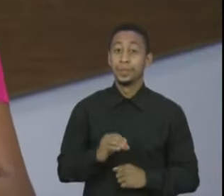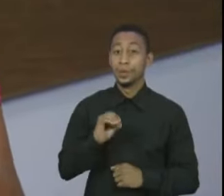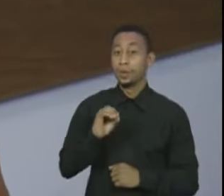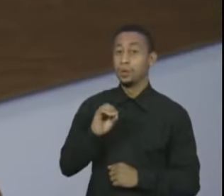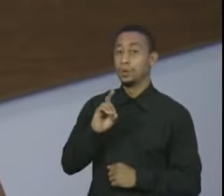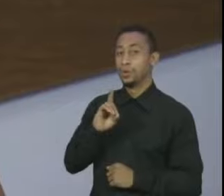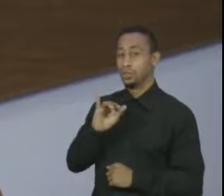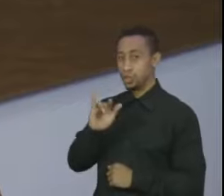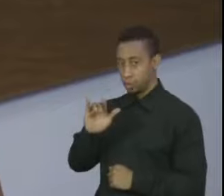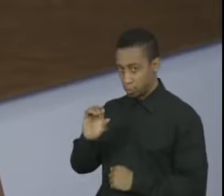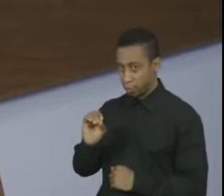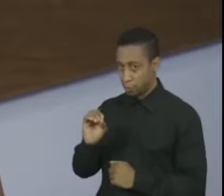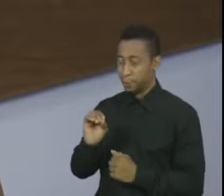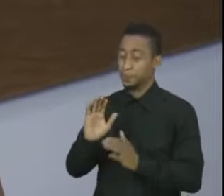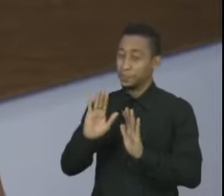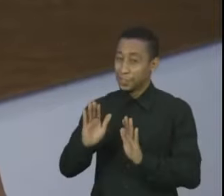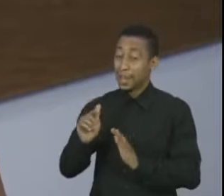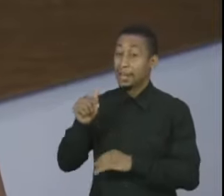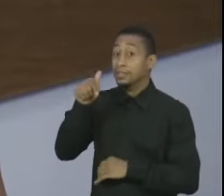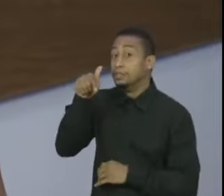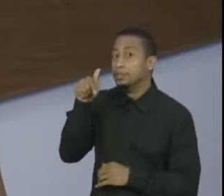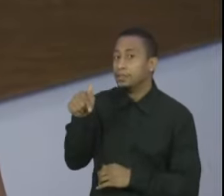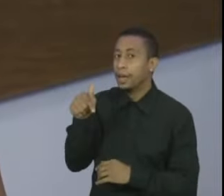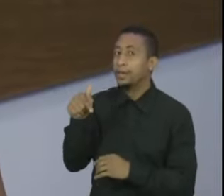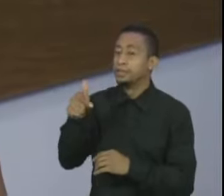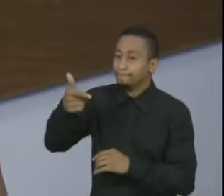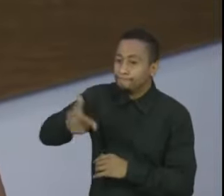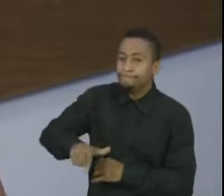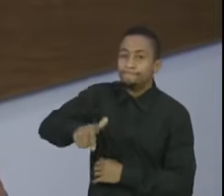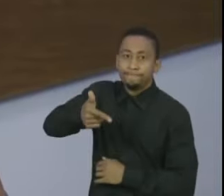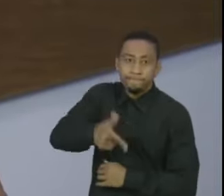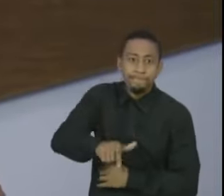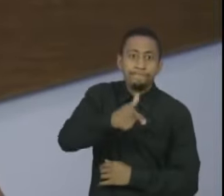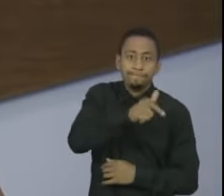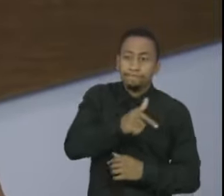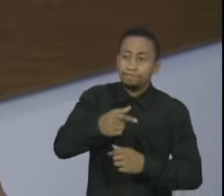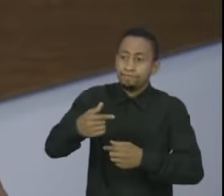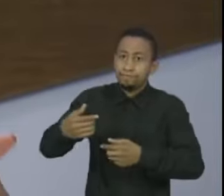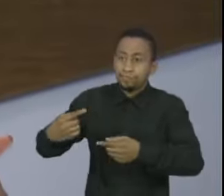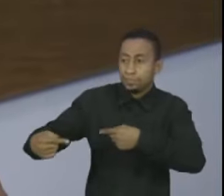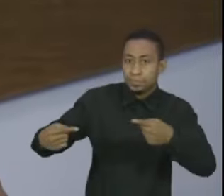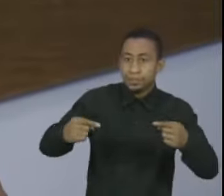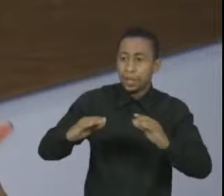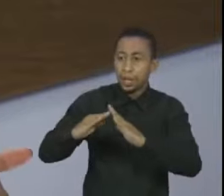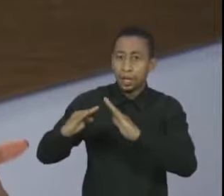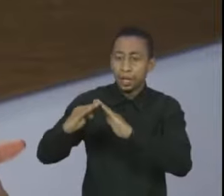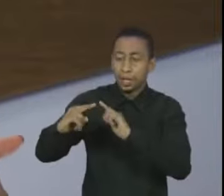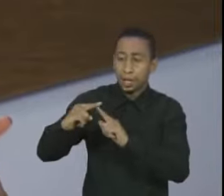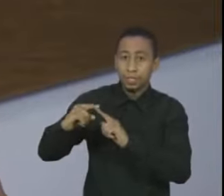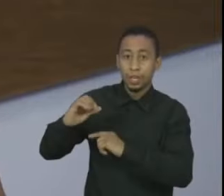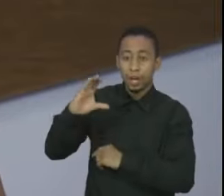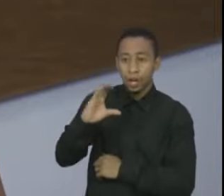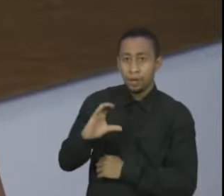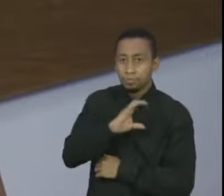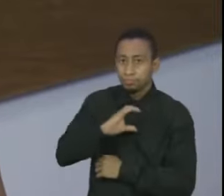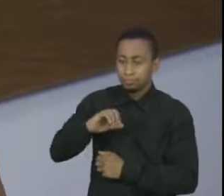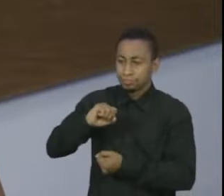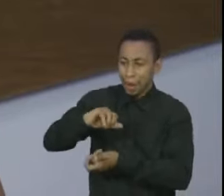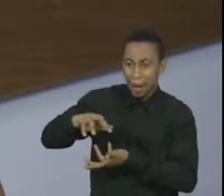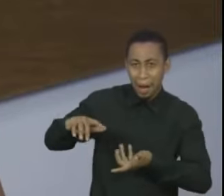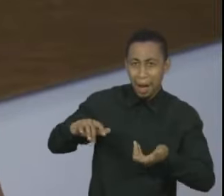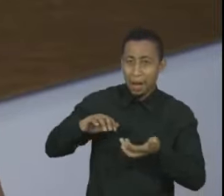após série de escândalos com o crescimento da Igreja Evangélica cobranças por mudanças estruturais na igreja católica